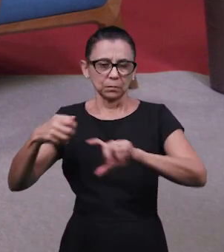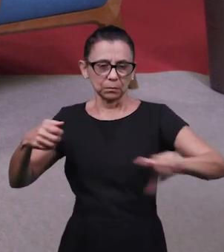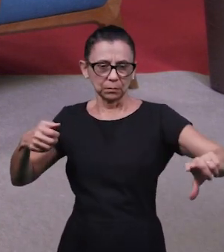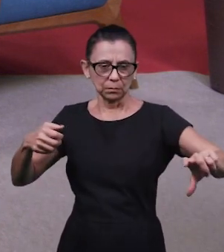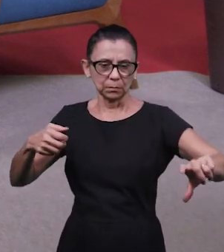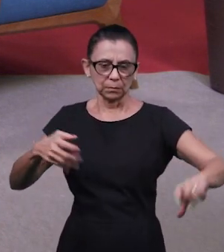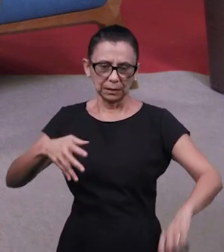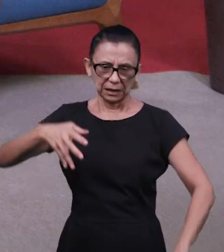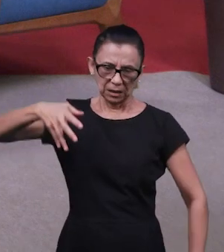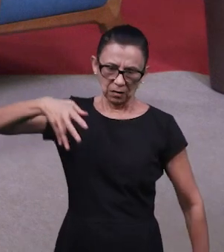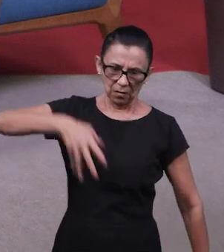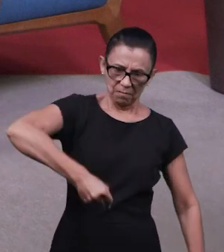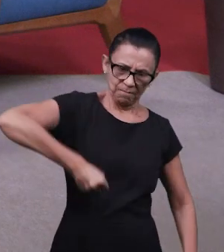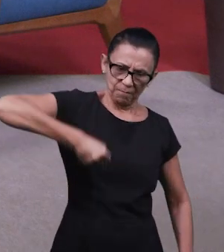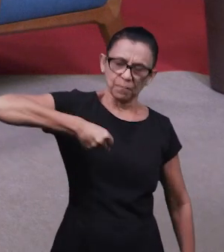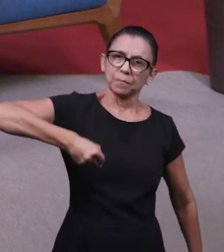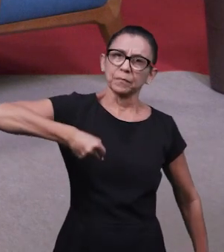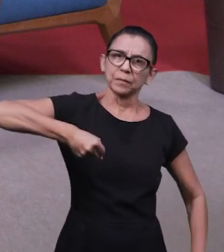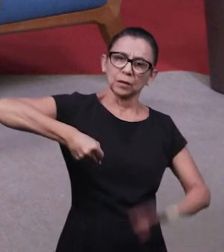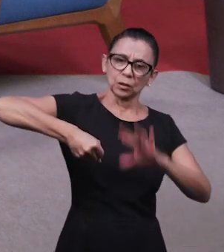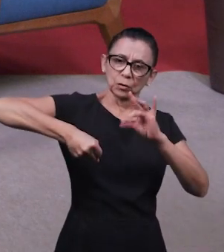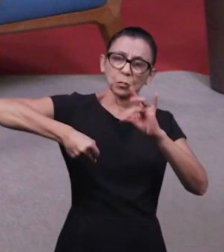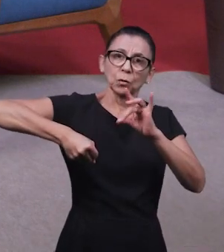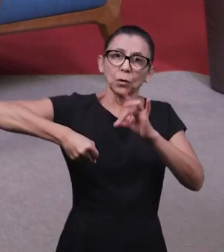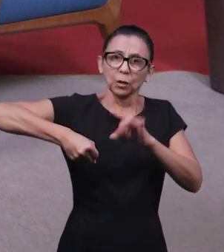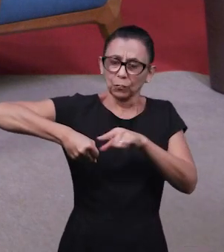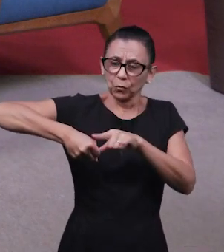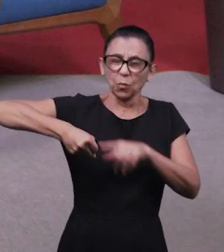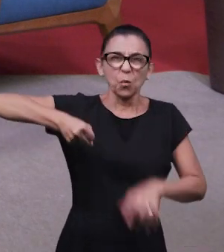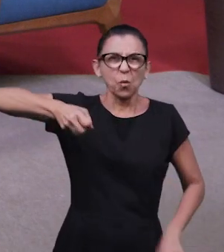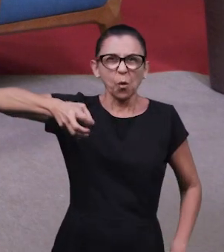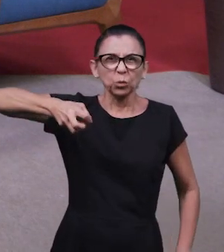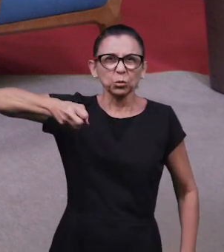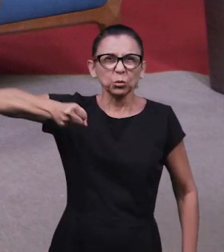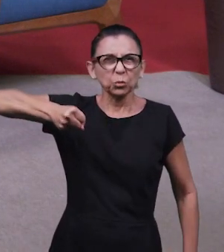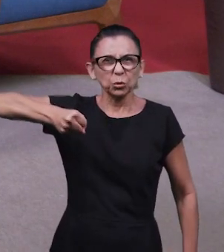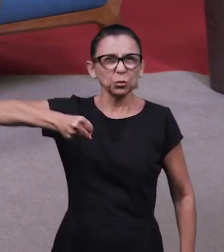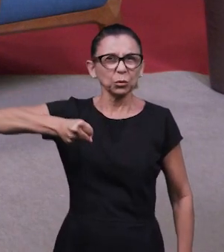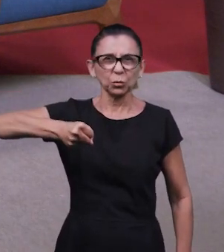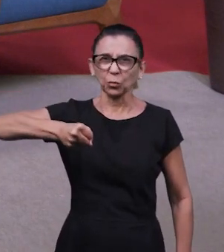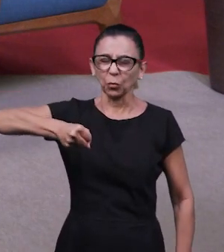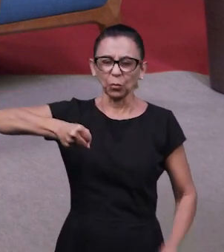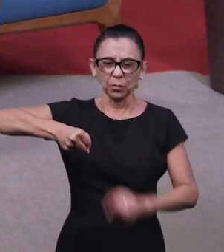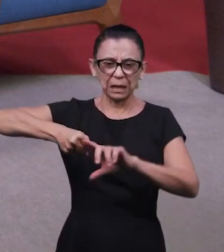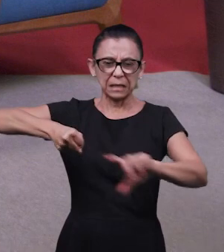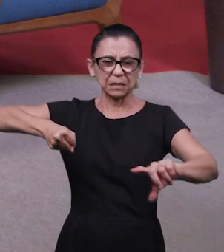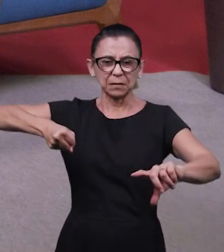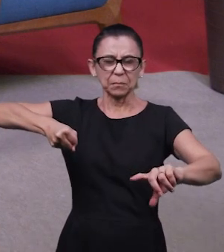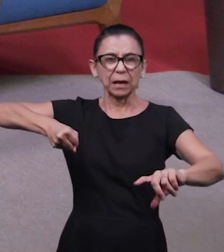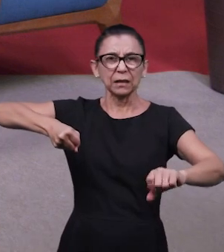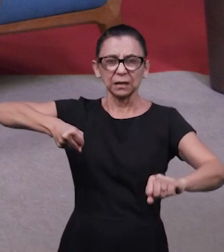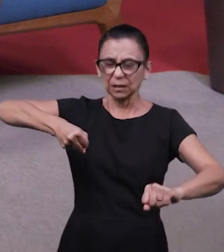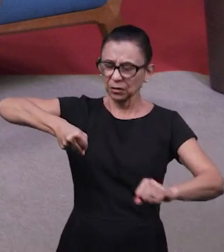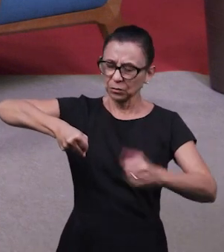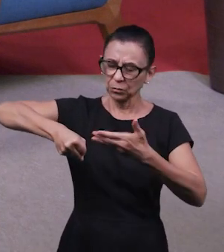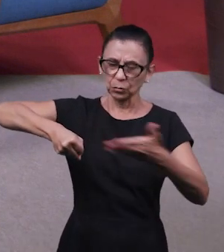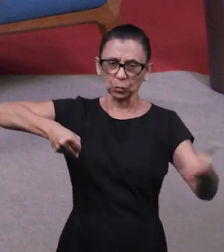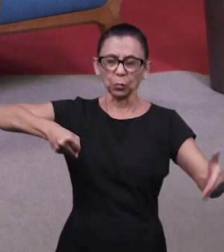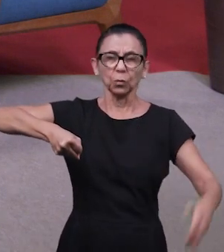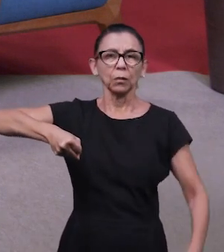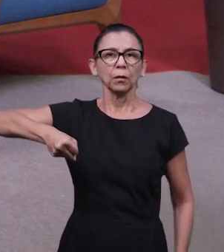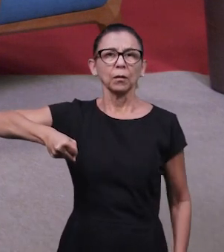doutrina. É a doutrina. Agora... É que a espada fala da palavra. Da palavra, da doutrina. Mas, Daniel, a mão